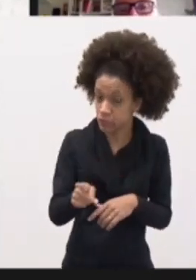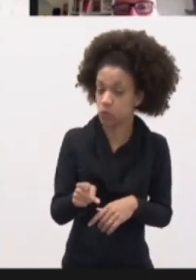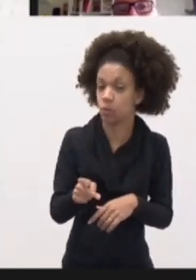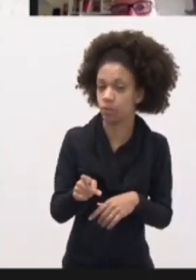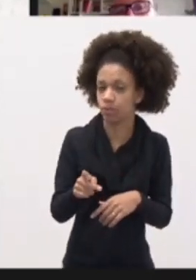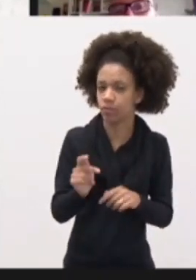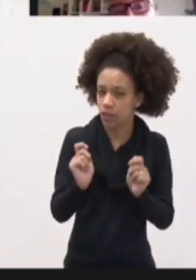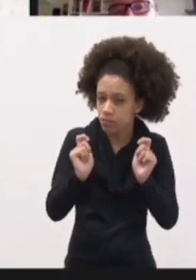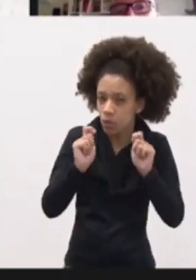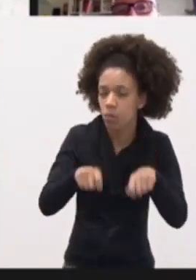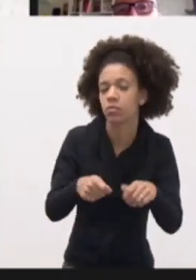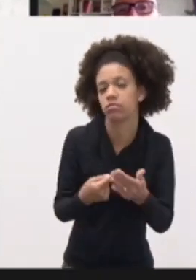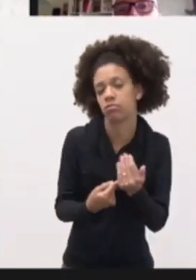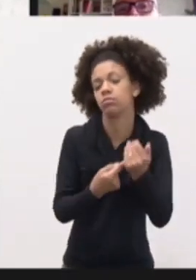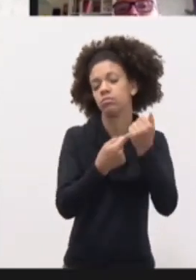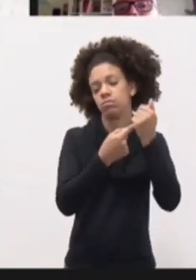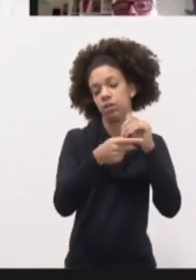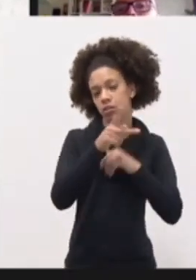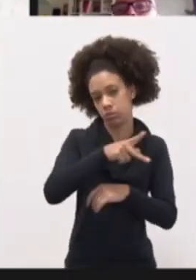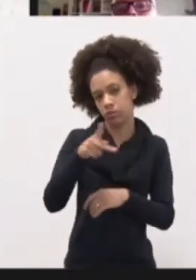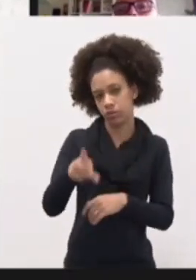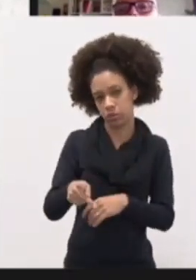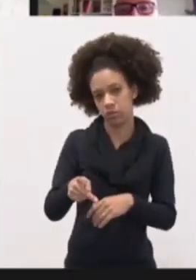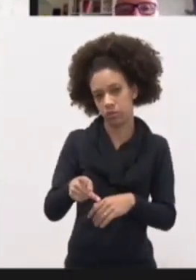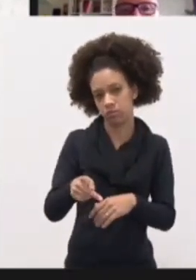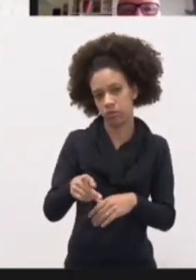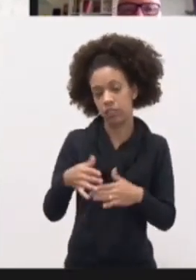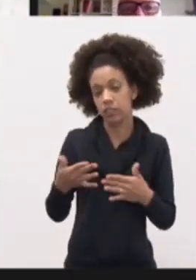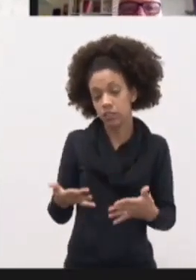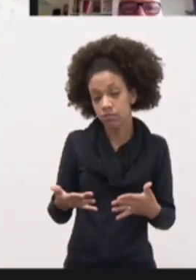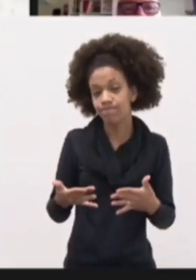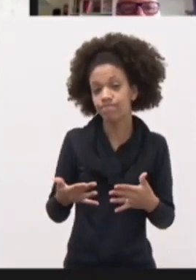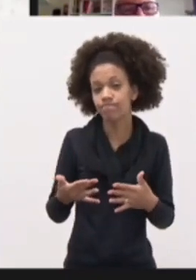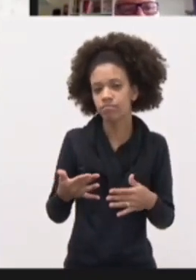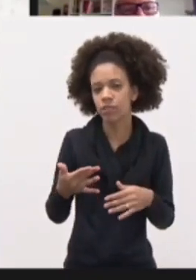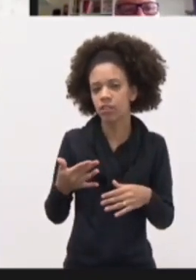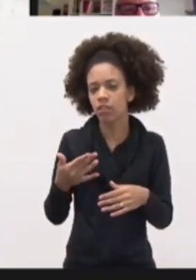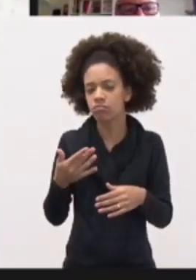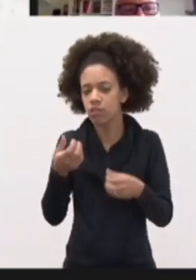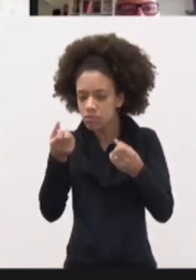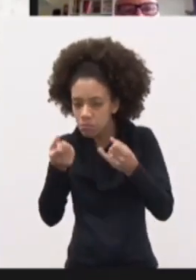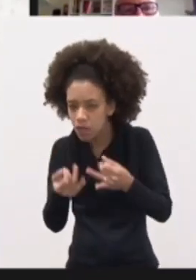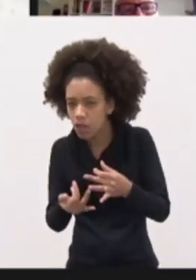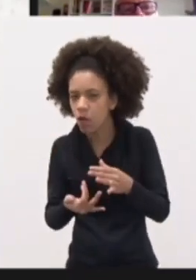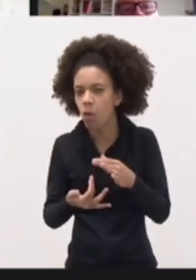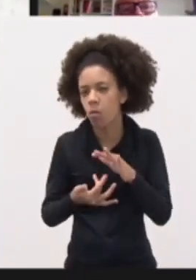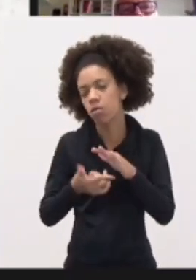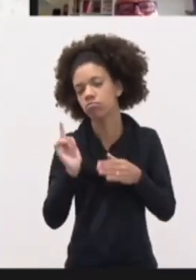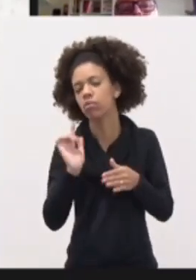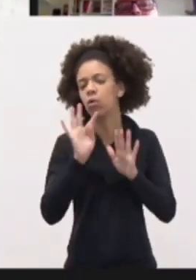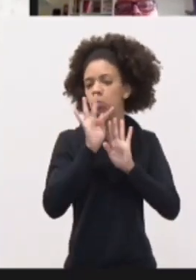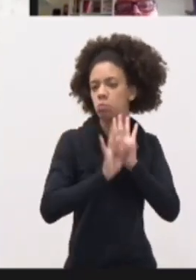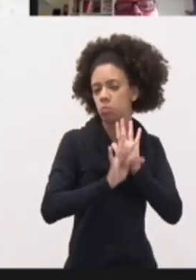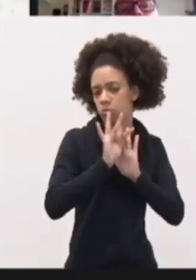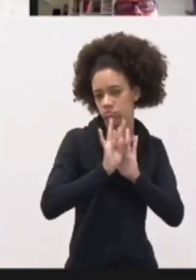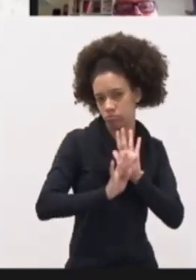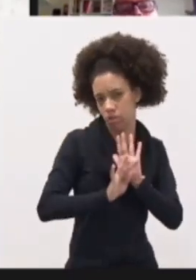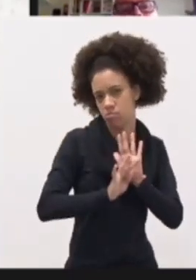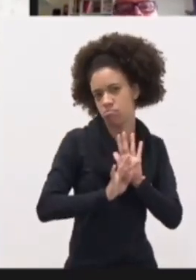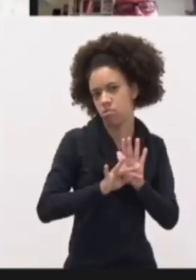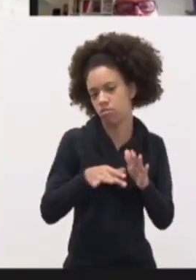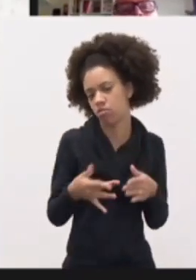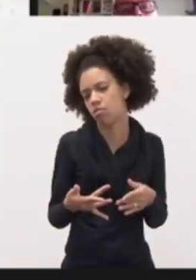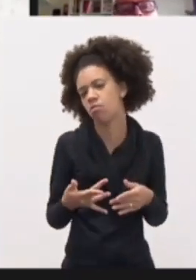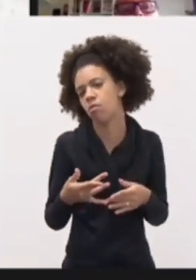competências digitais de professores frente a um contexto de emergência. E a gente comentou um texto do Paulo Blixten, onde ele vai falar